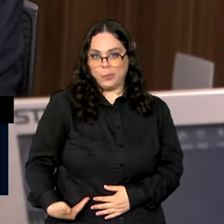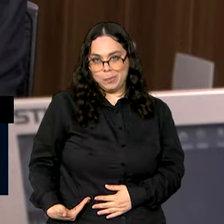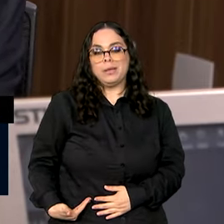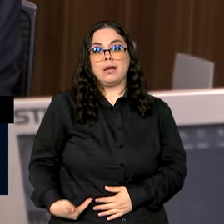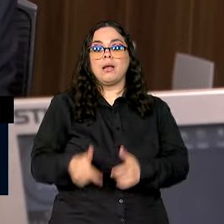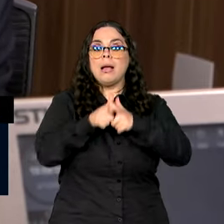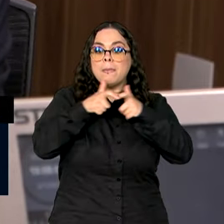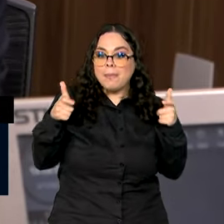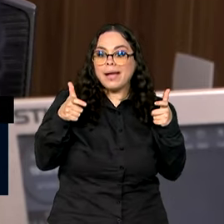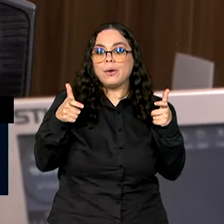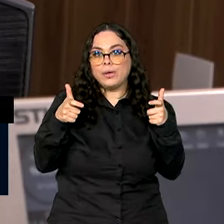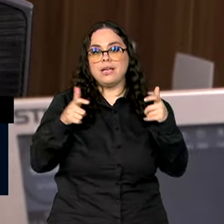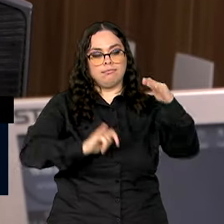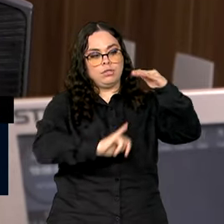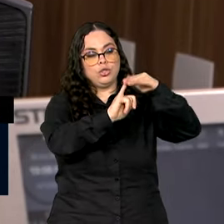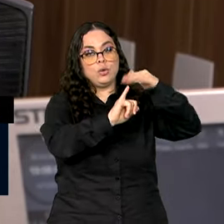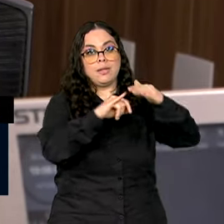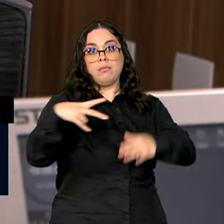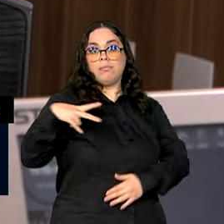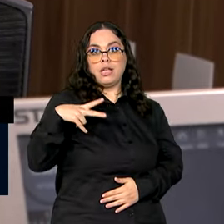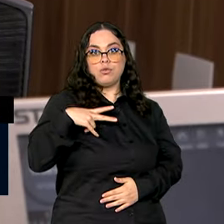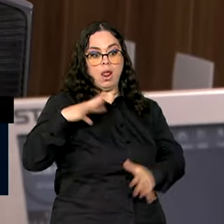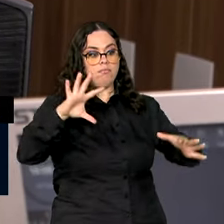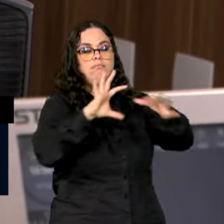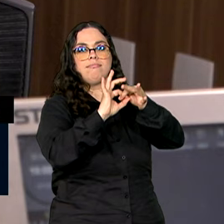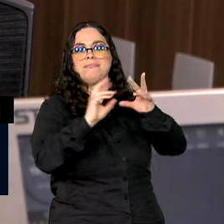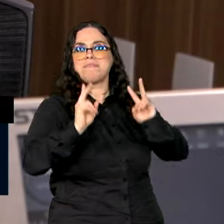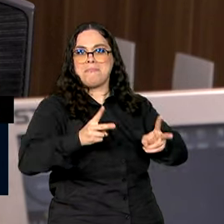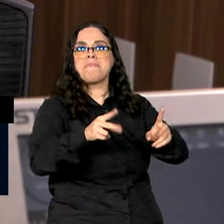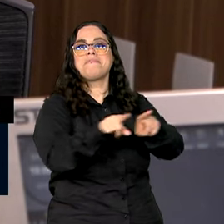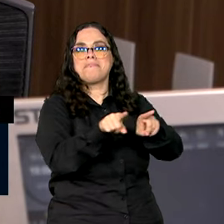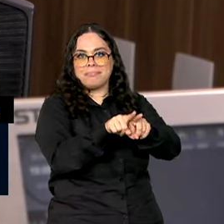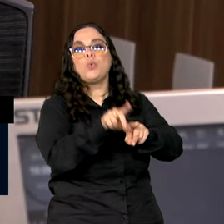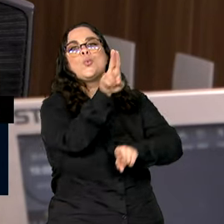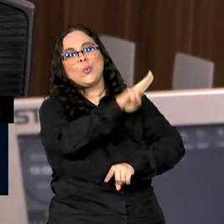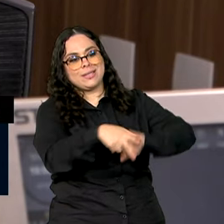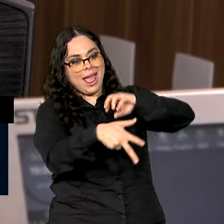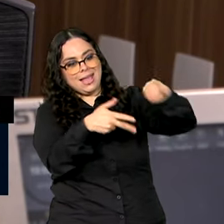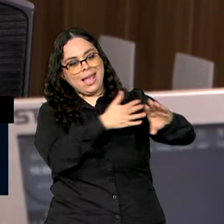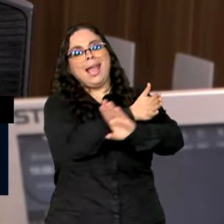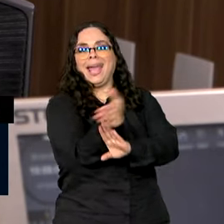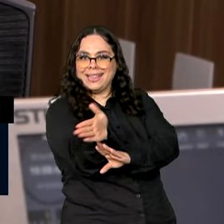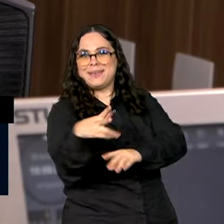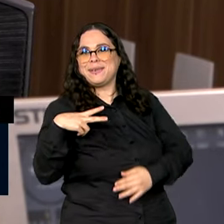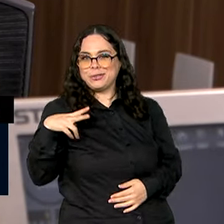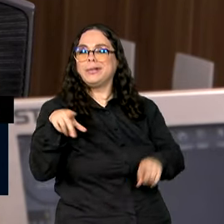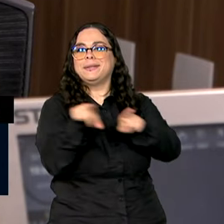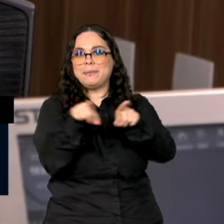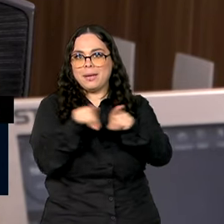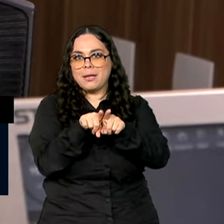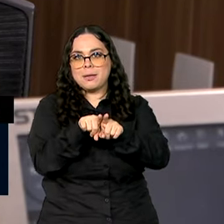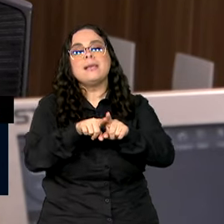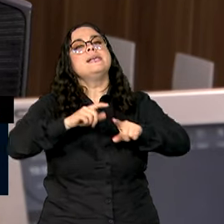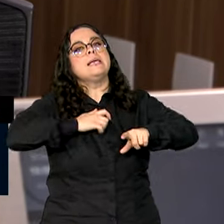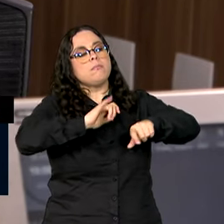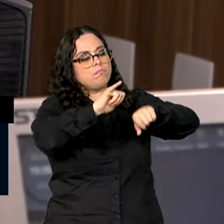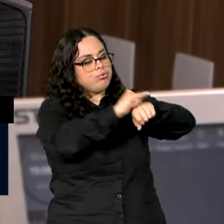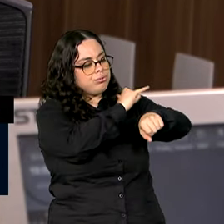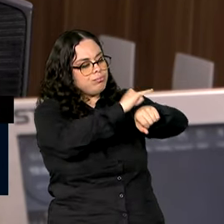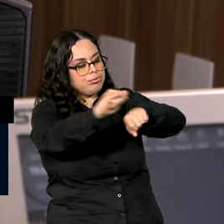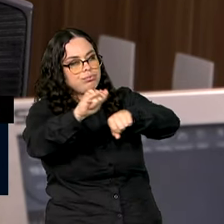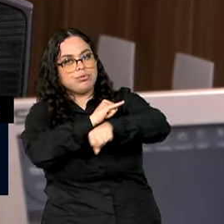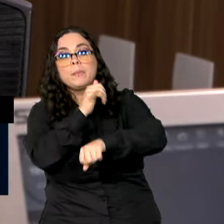muitas universidades e instituições particulares utilizam o Enem Para viabilizar o acesso e toda todo o os mecanismos de